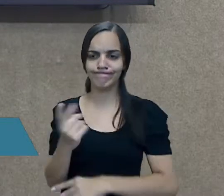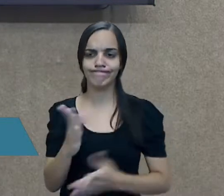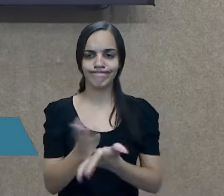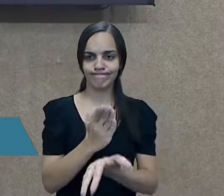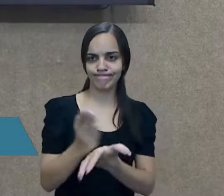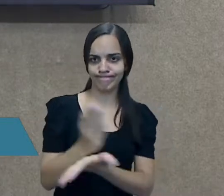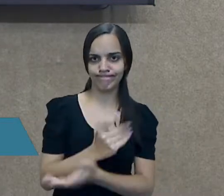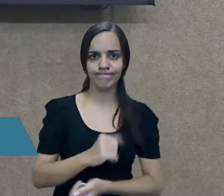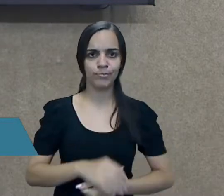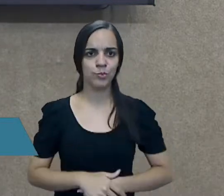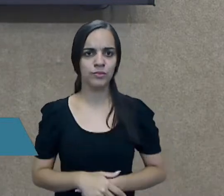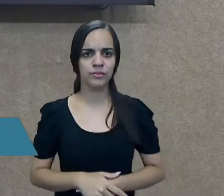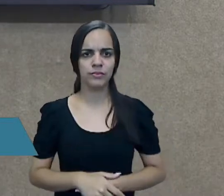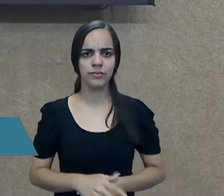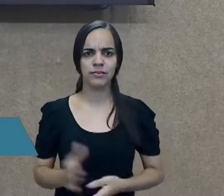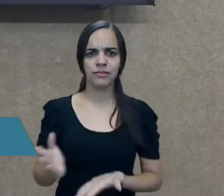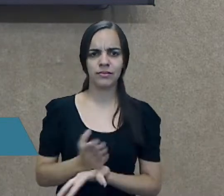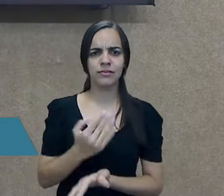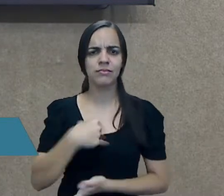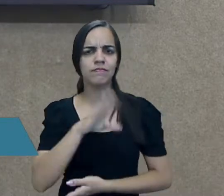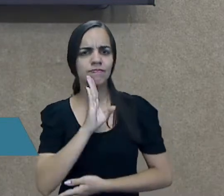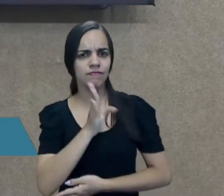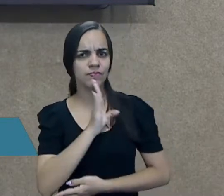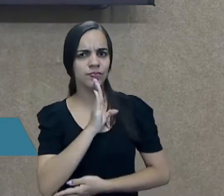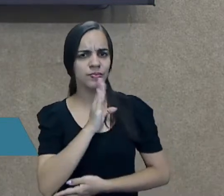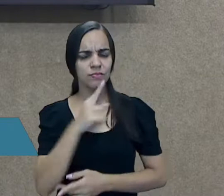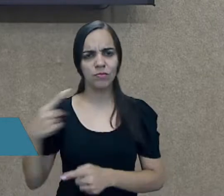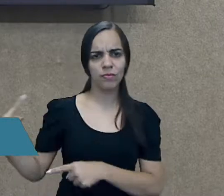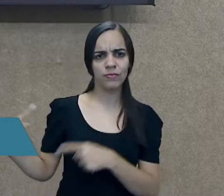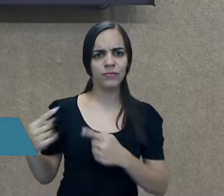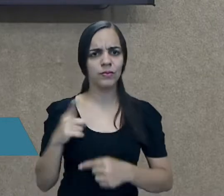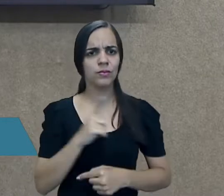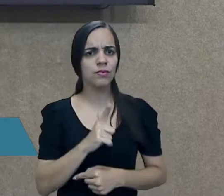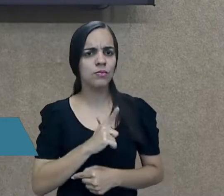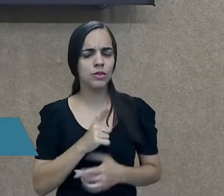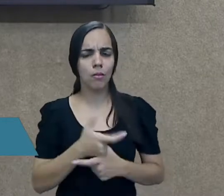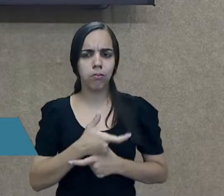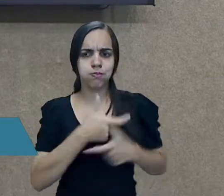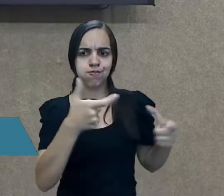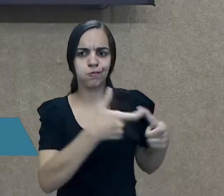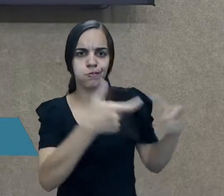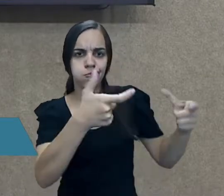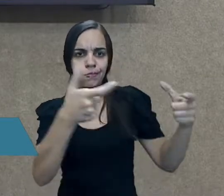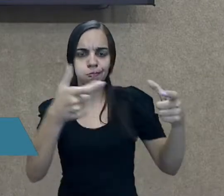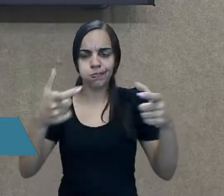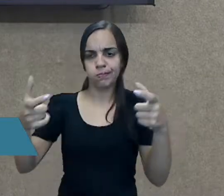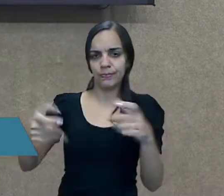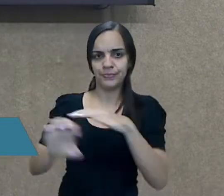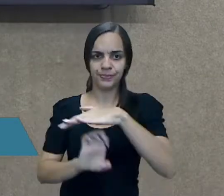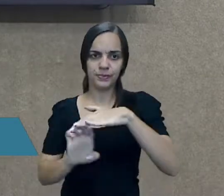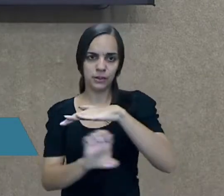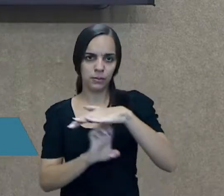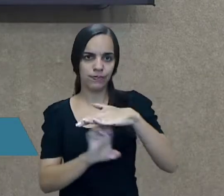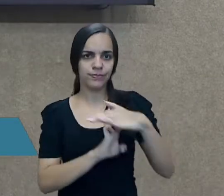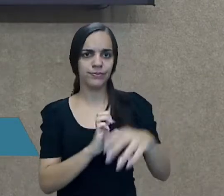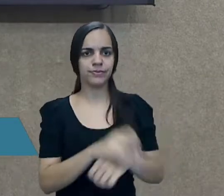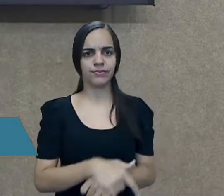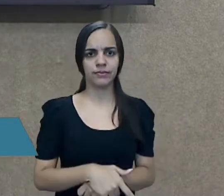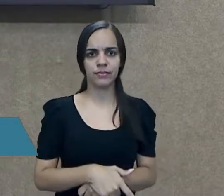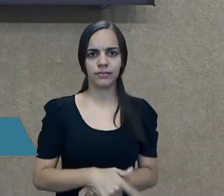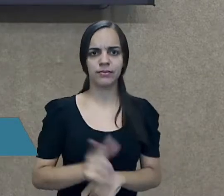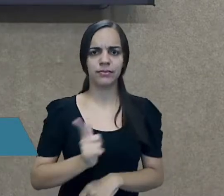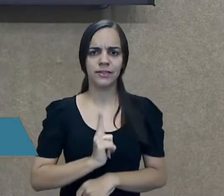potências. A concorrência entre as grandes empresas aumentaram muito e, para vencê-las, o